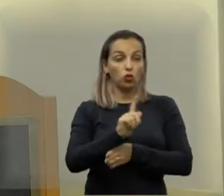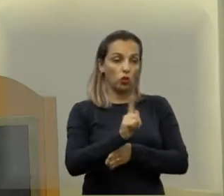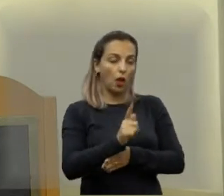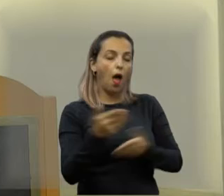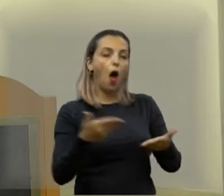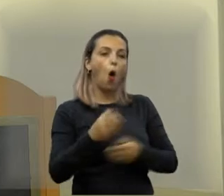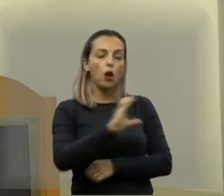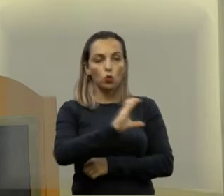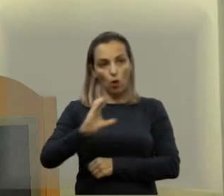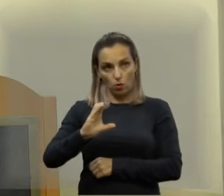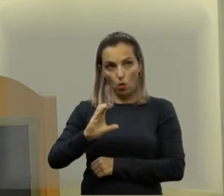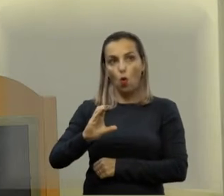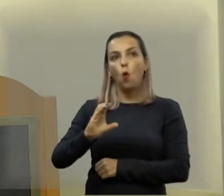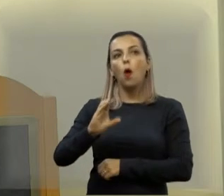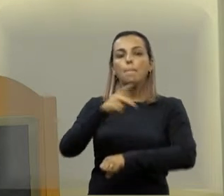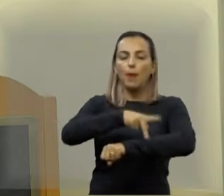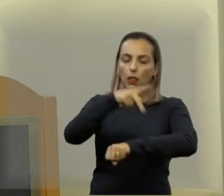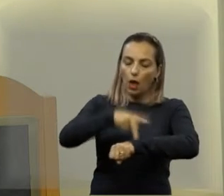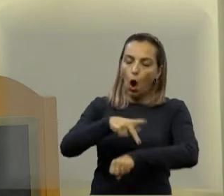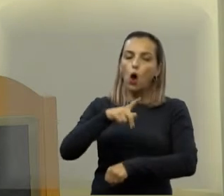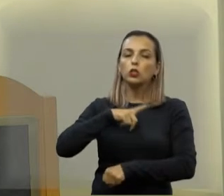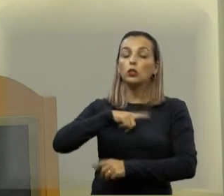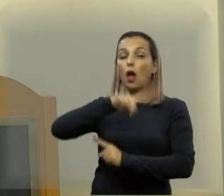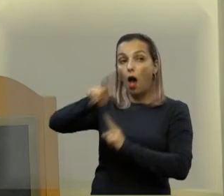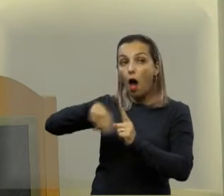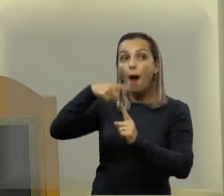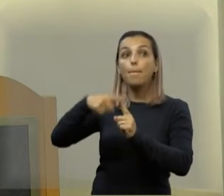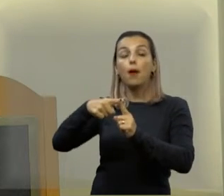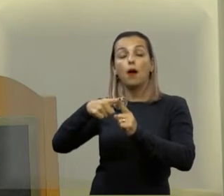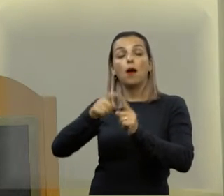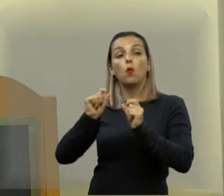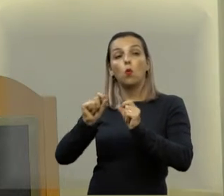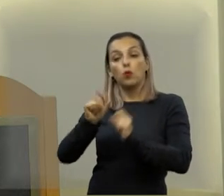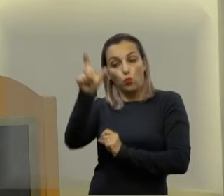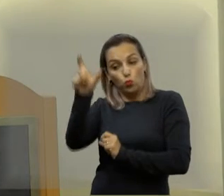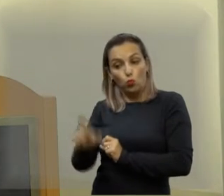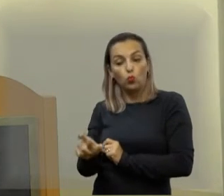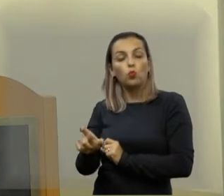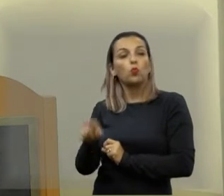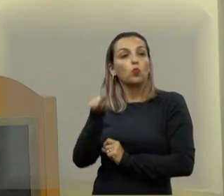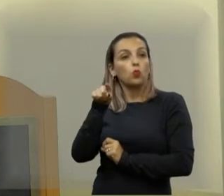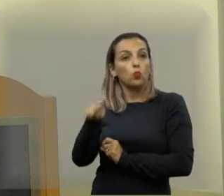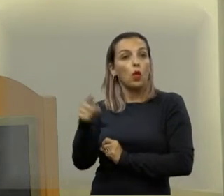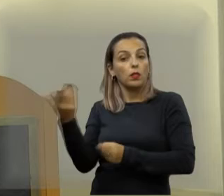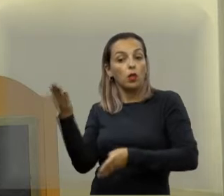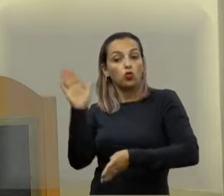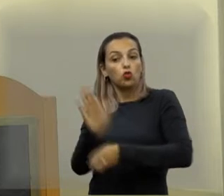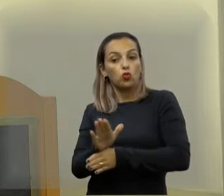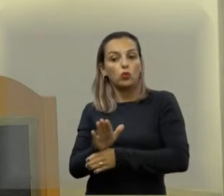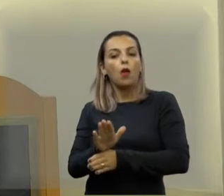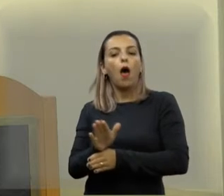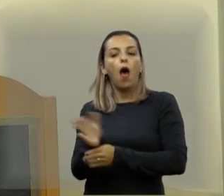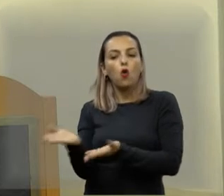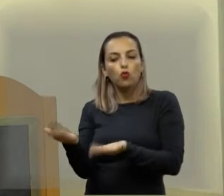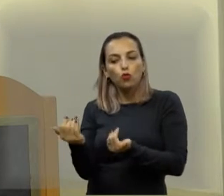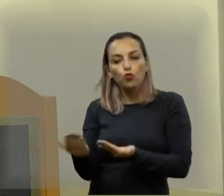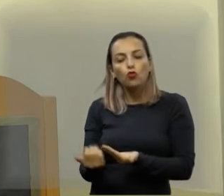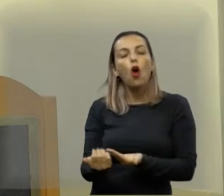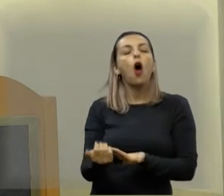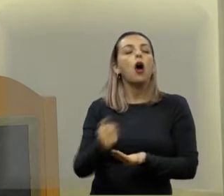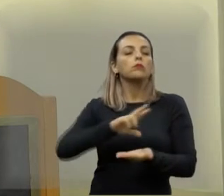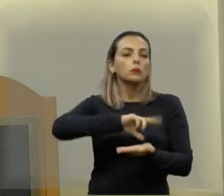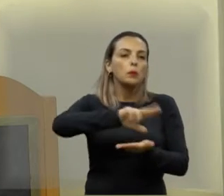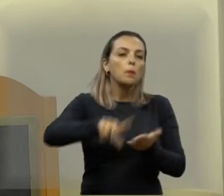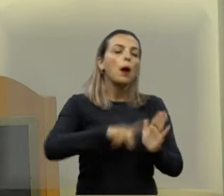a gente tem uma coordenadora coordenadora pedagógica e também a gente tem uma pessoa lá para ajudar na função dos jovens em Jovem Cidadão